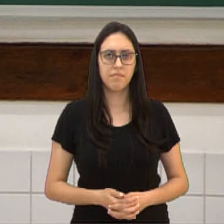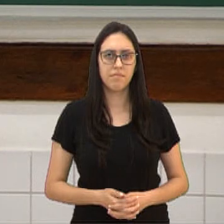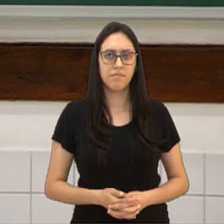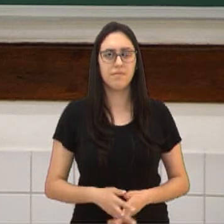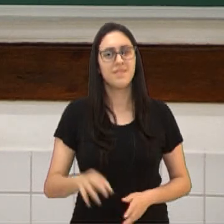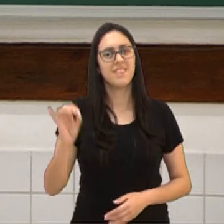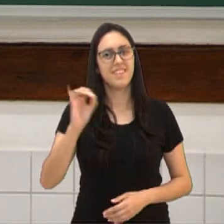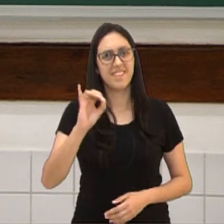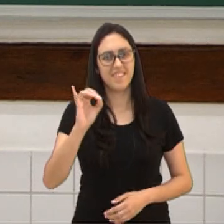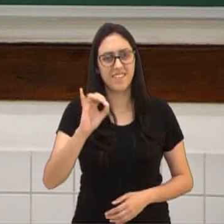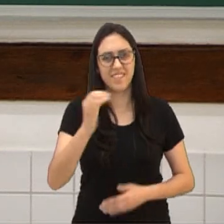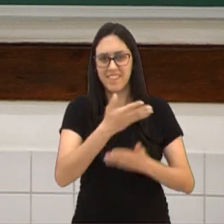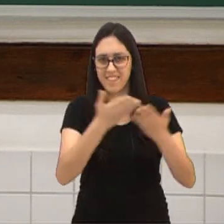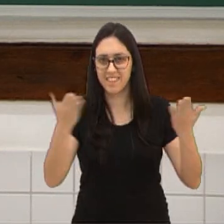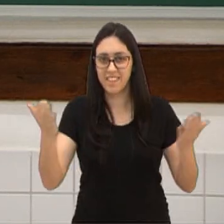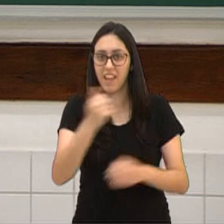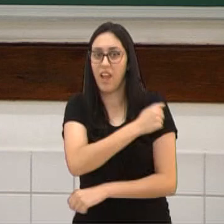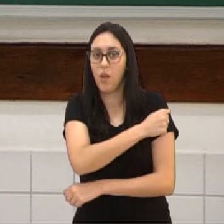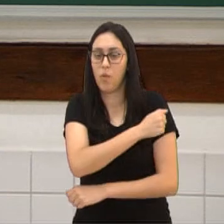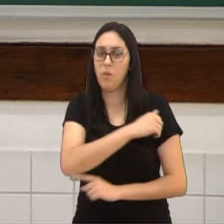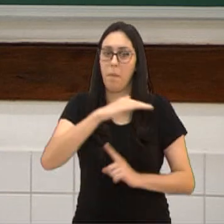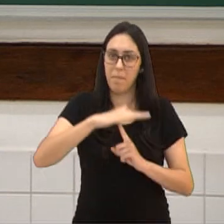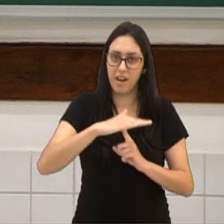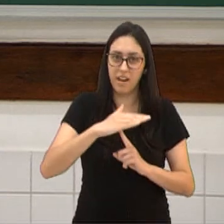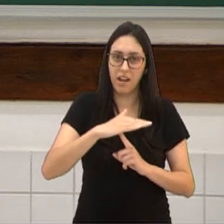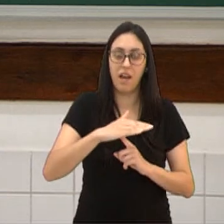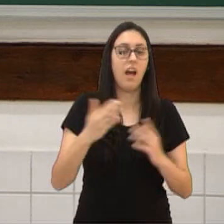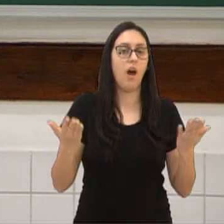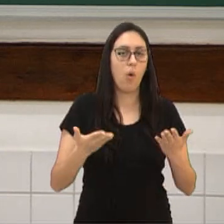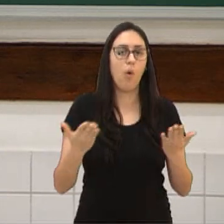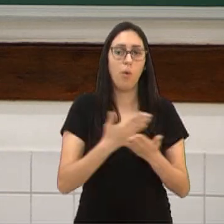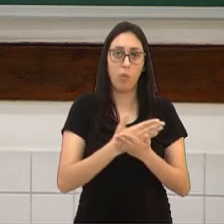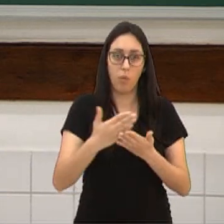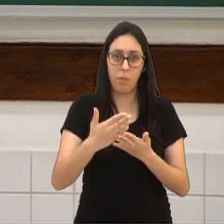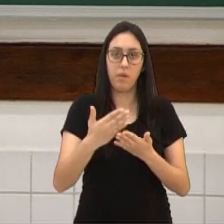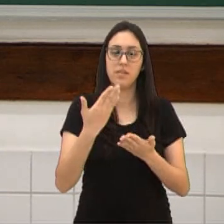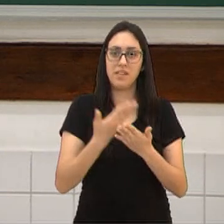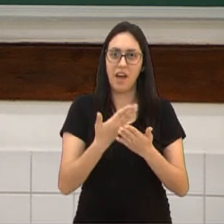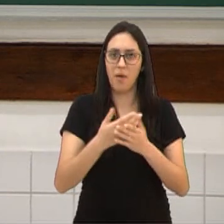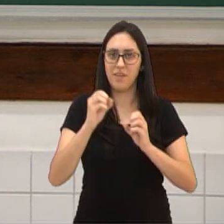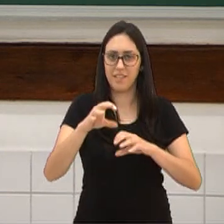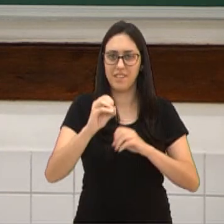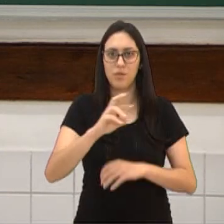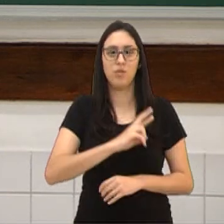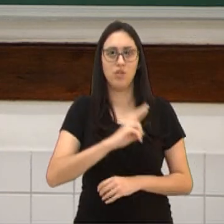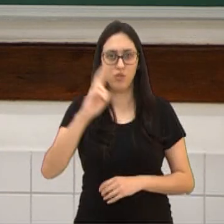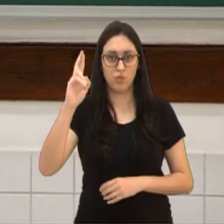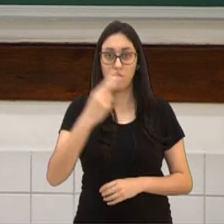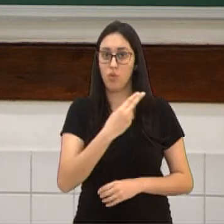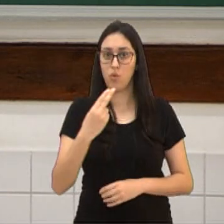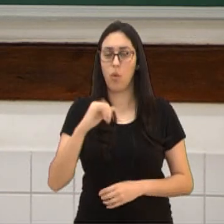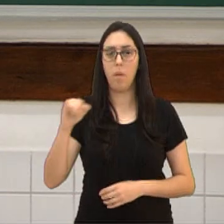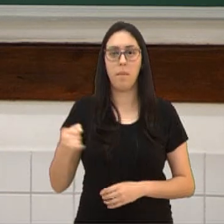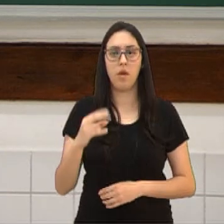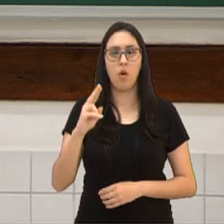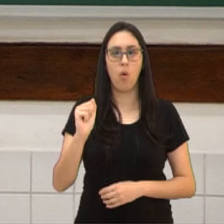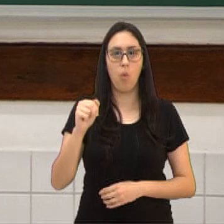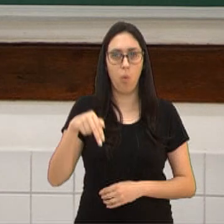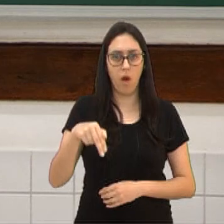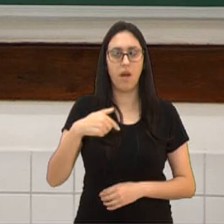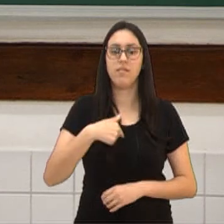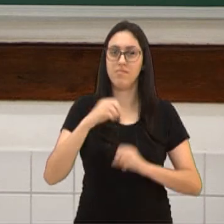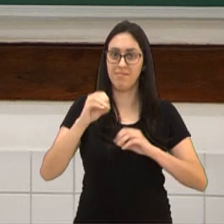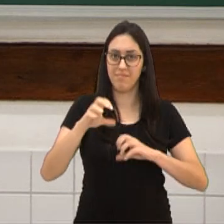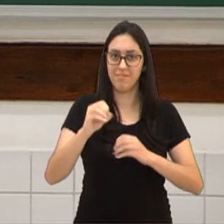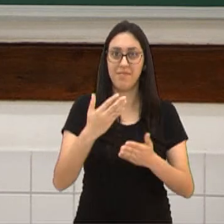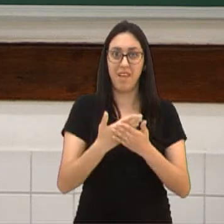Olá, estudantes do Paraná. Hoje começaremos mais uma aula de ensino religioso. Meu nome é Juan Carlos, dou aula para o 7º ano. E